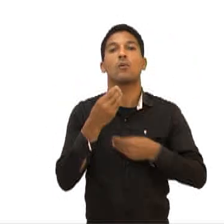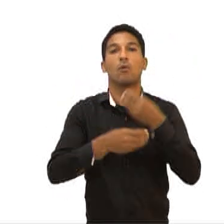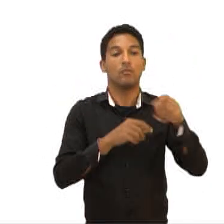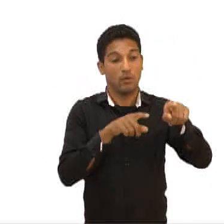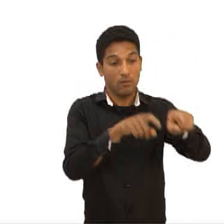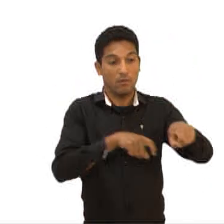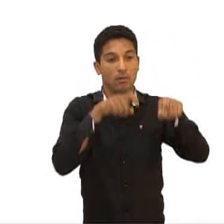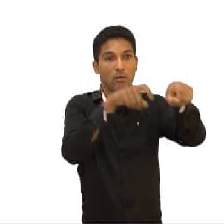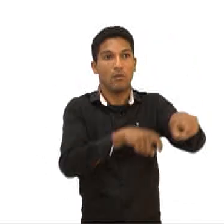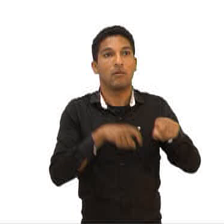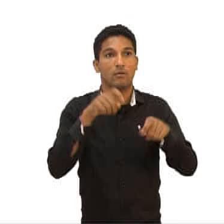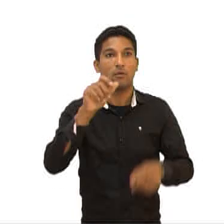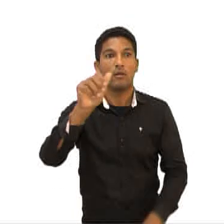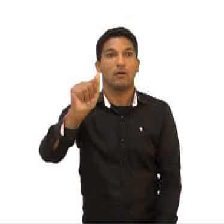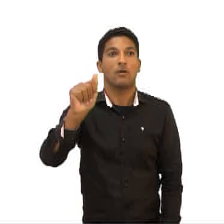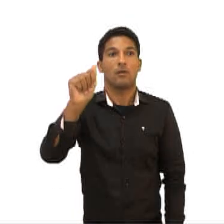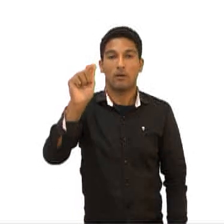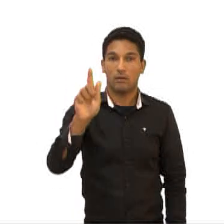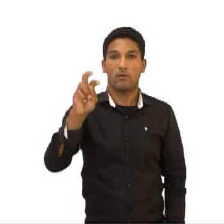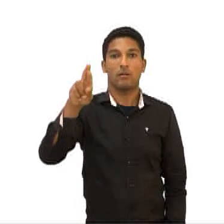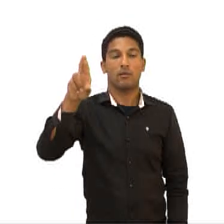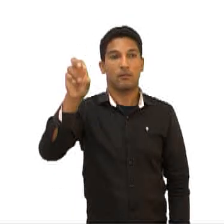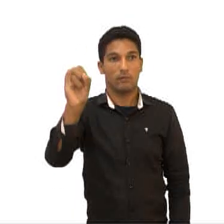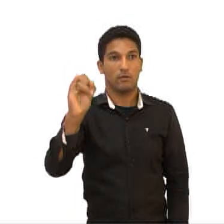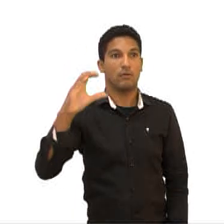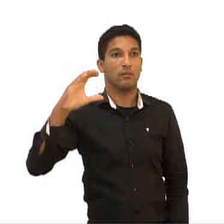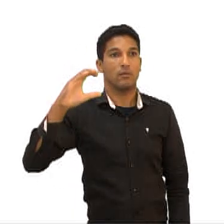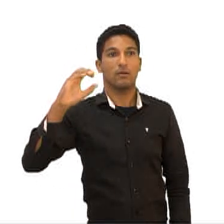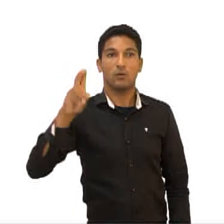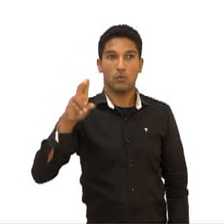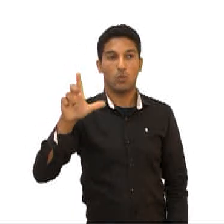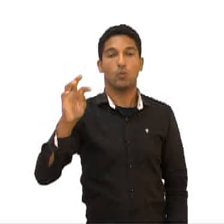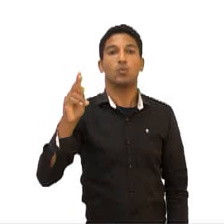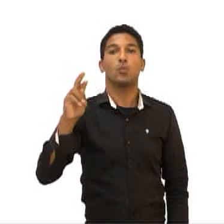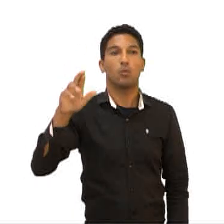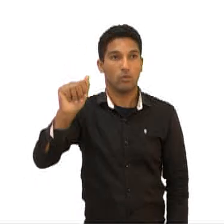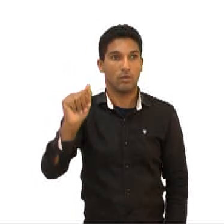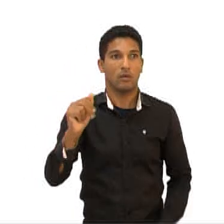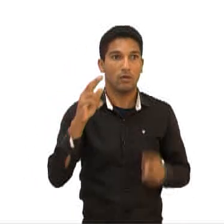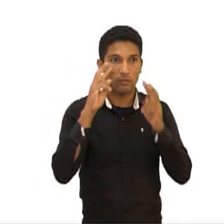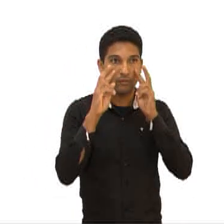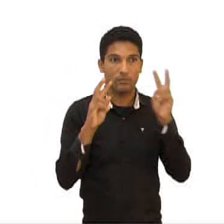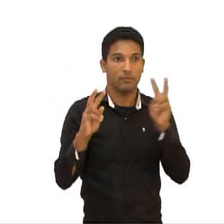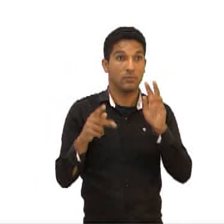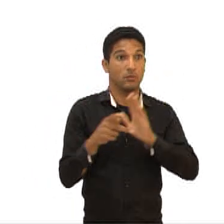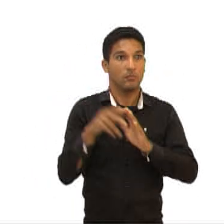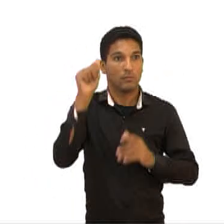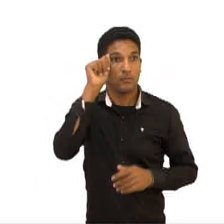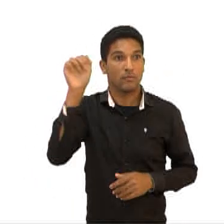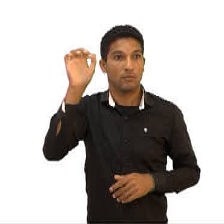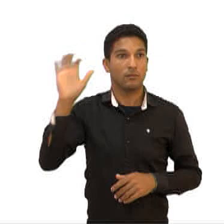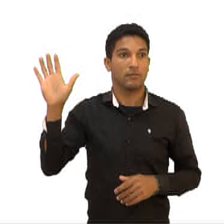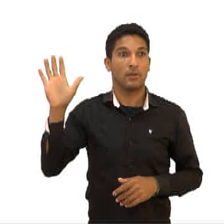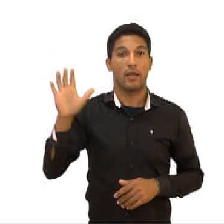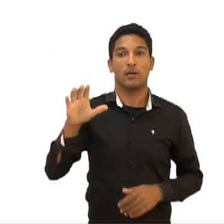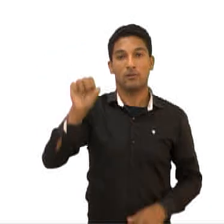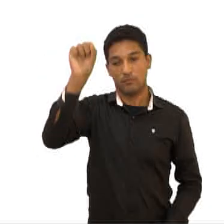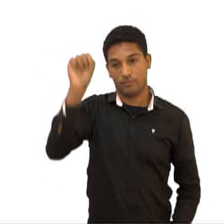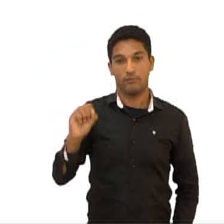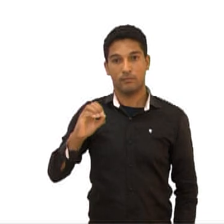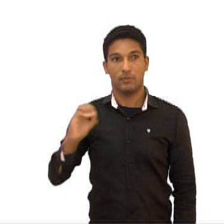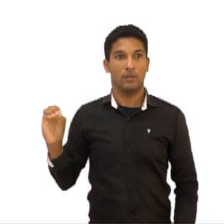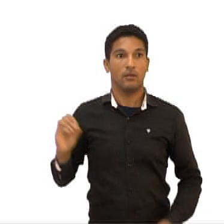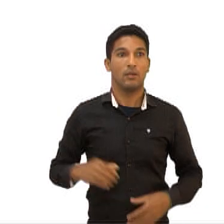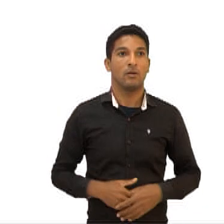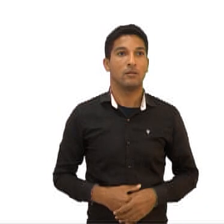subcontinente tem 4,5 milhões de quilômetros quadrados, 70% da população vive em áreas